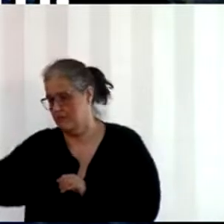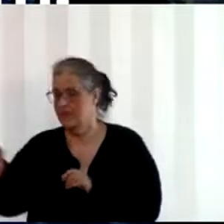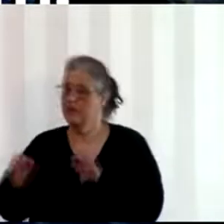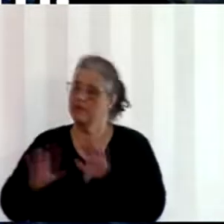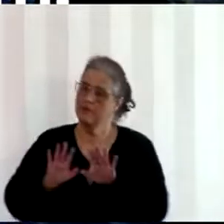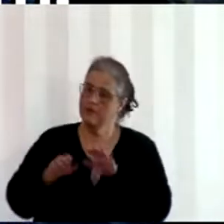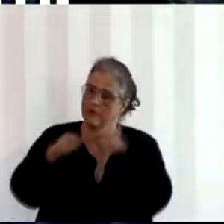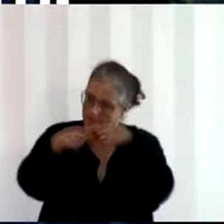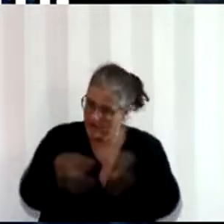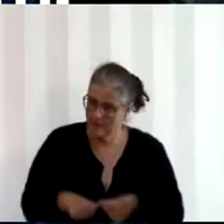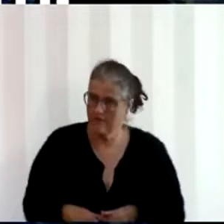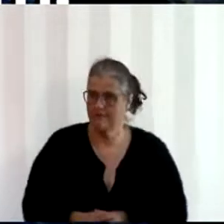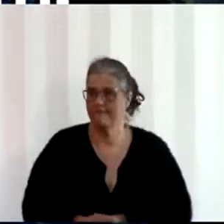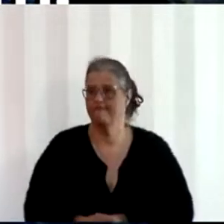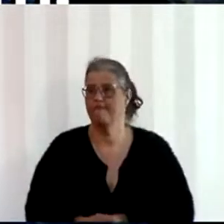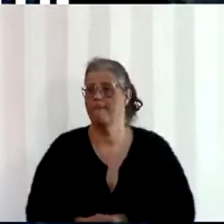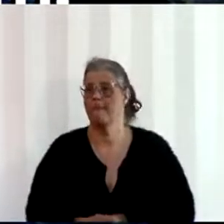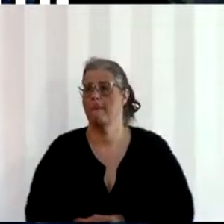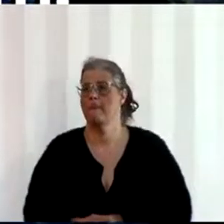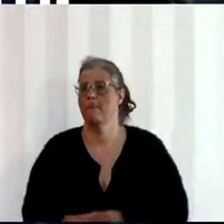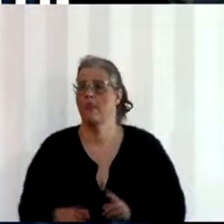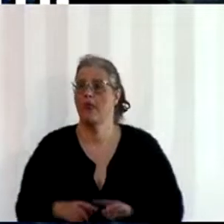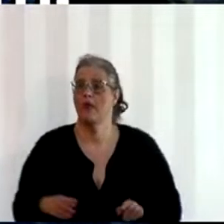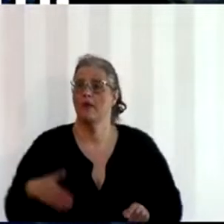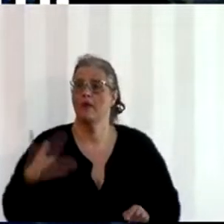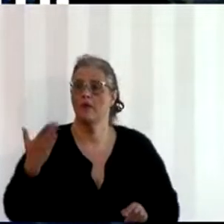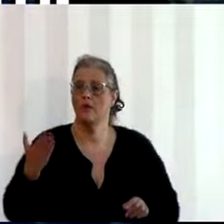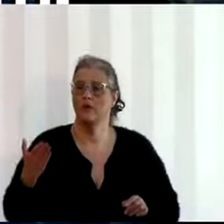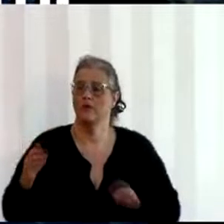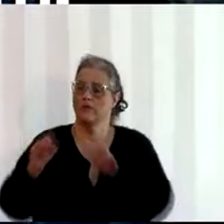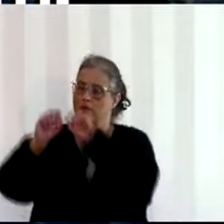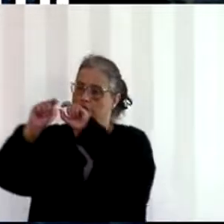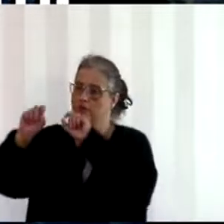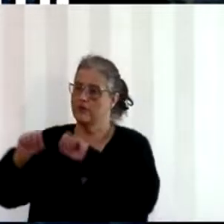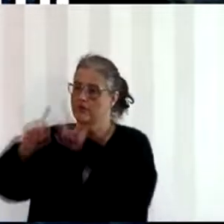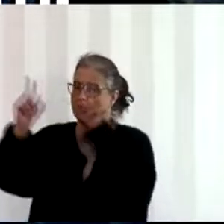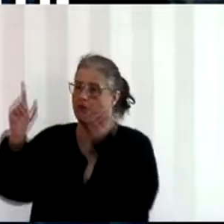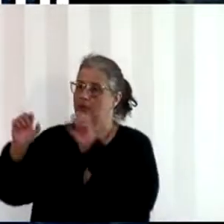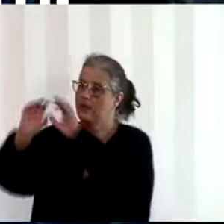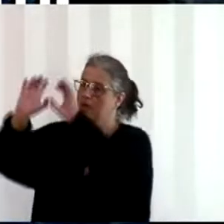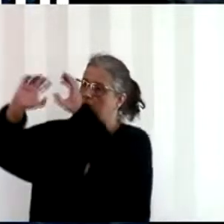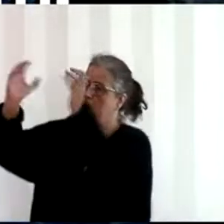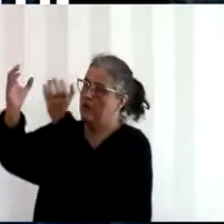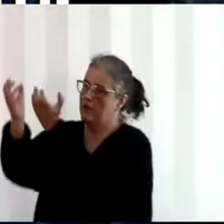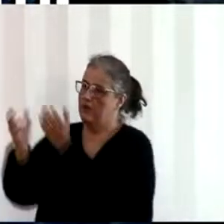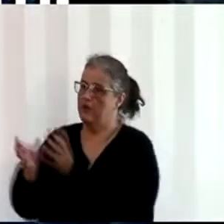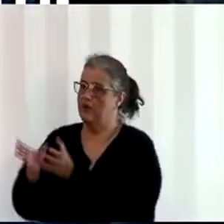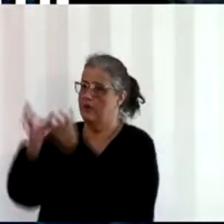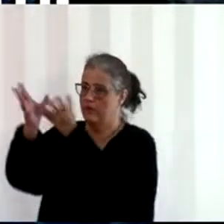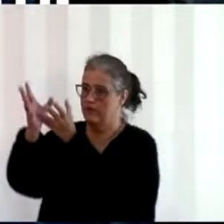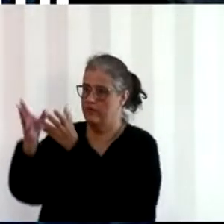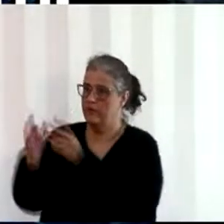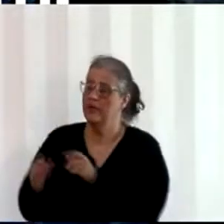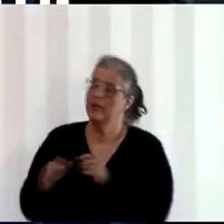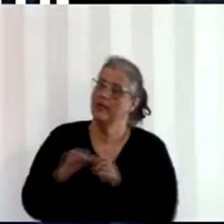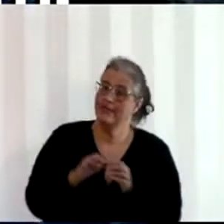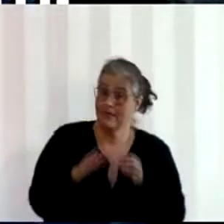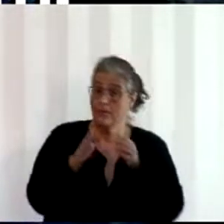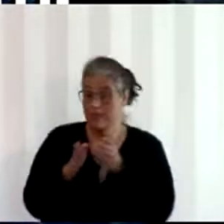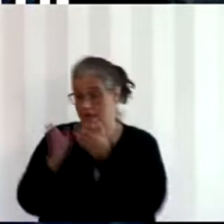a manhã. Quando pela manhã a nuvem se erguia, punham-se em marcha, quer de dia, quer de